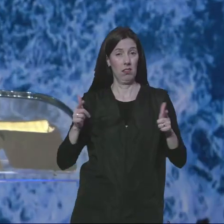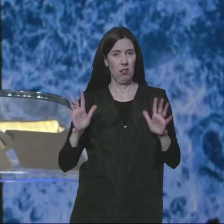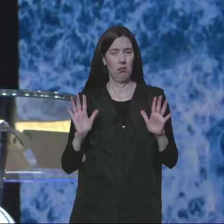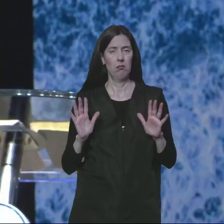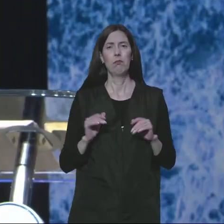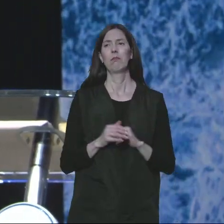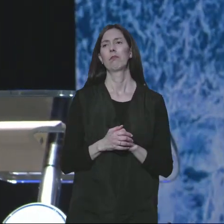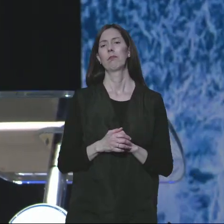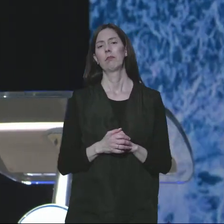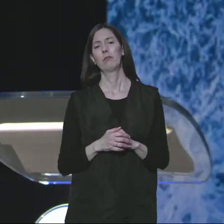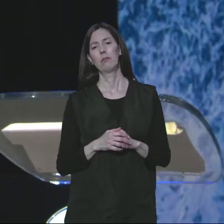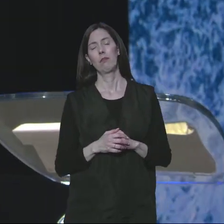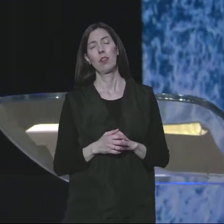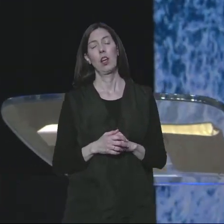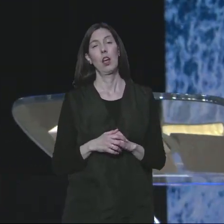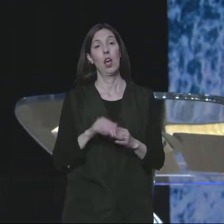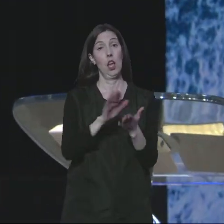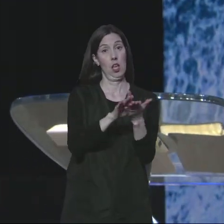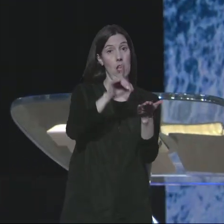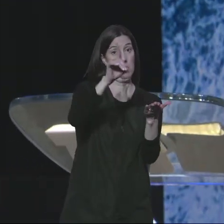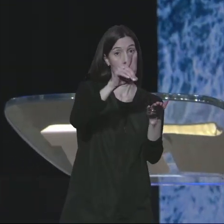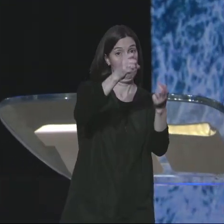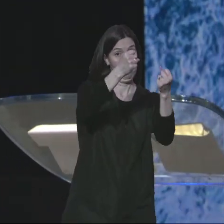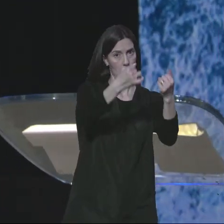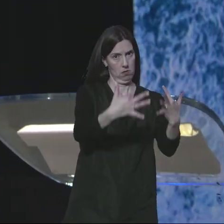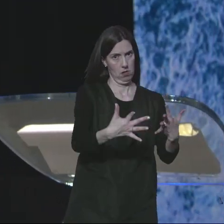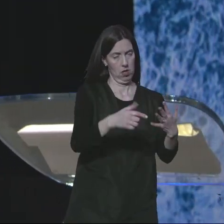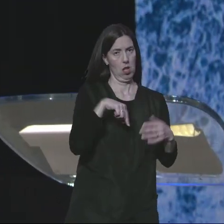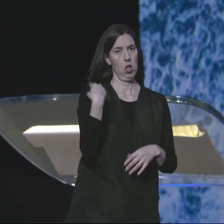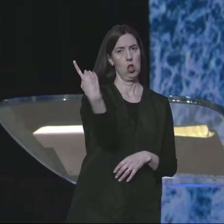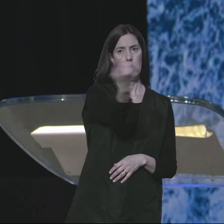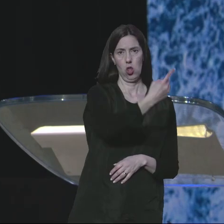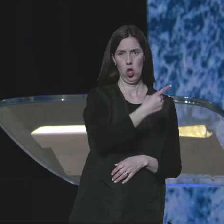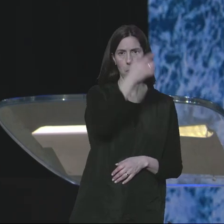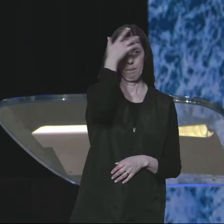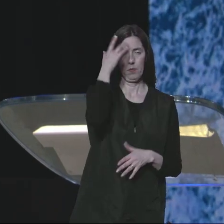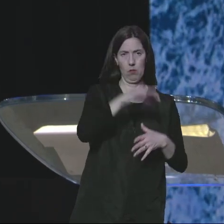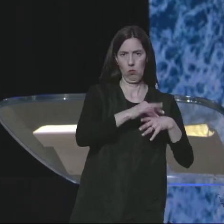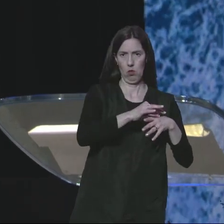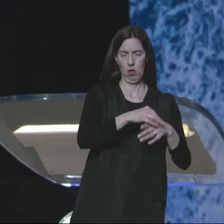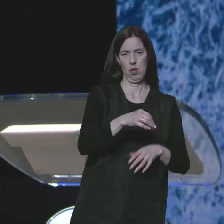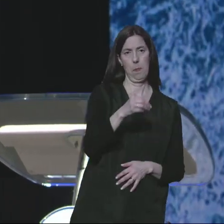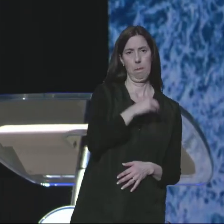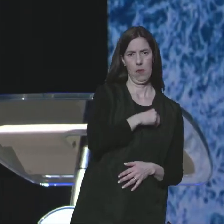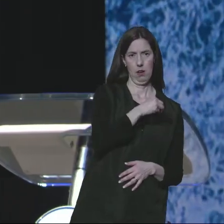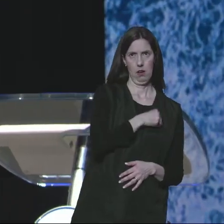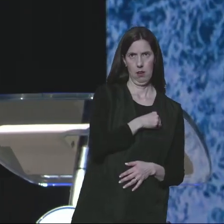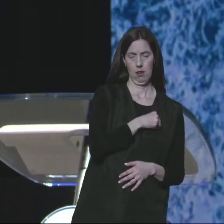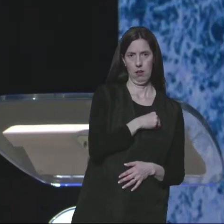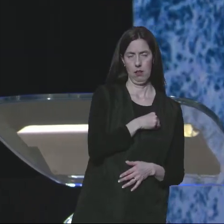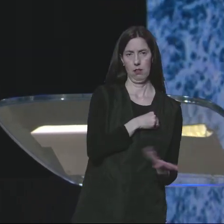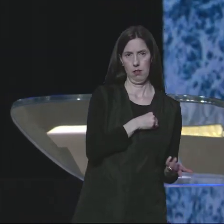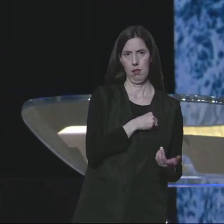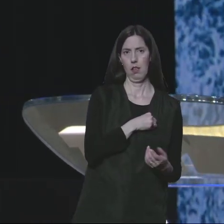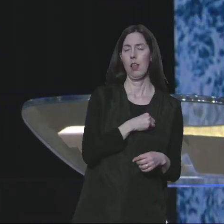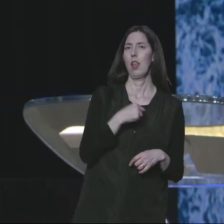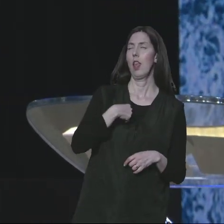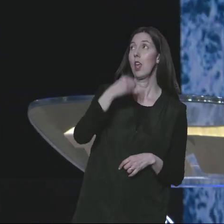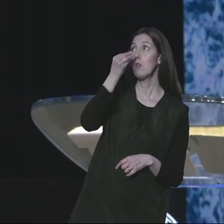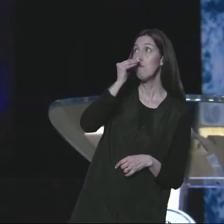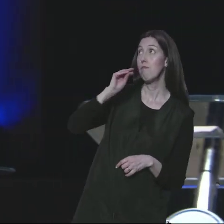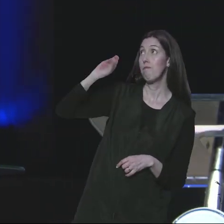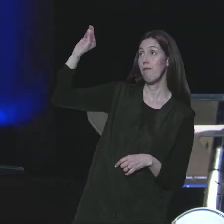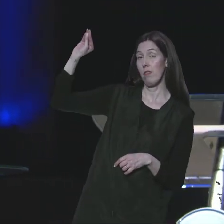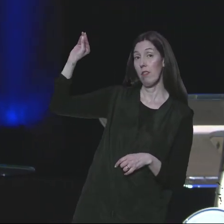tanto. A Bíblia diz que nós pecamos, e se Deus é o autor da vida e eu rejeitei Ele, só me